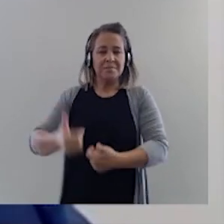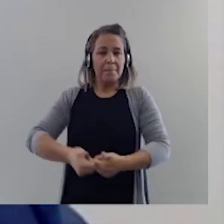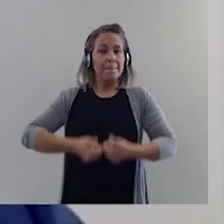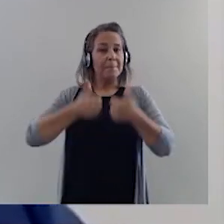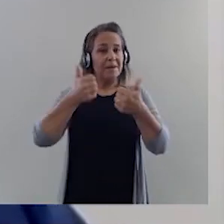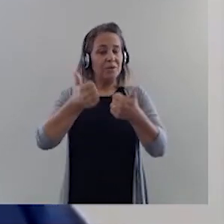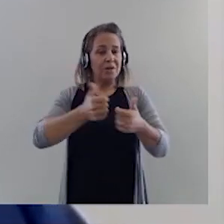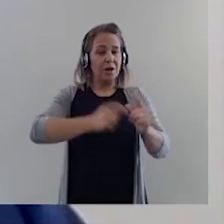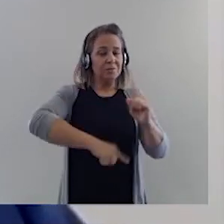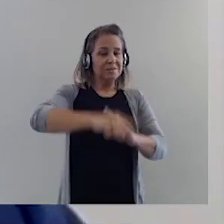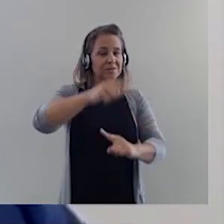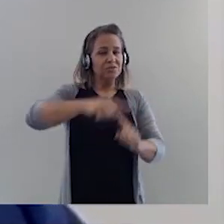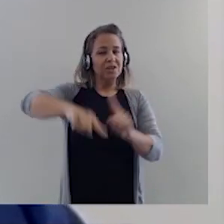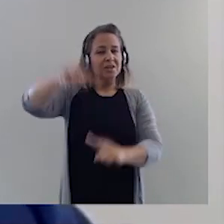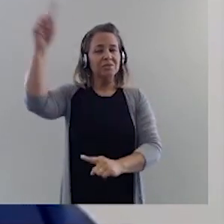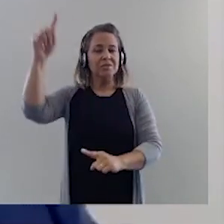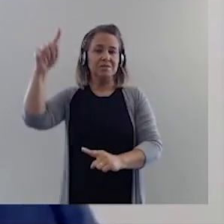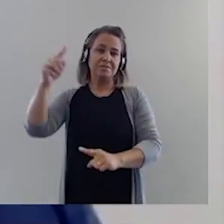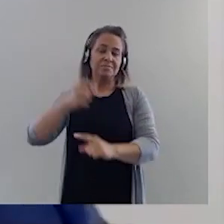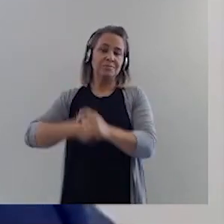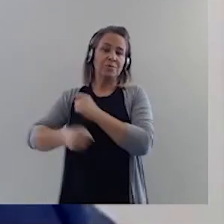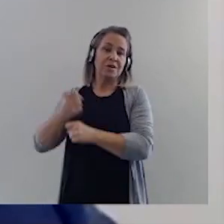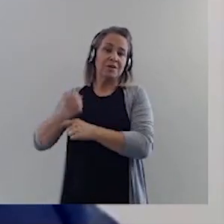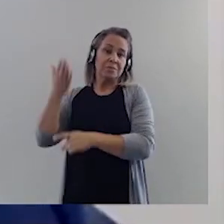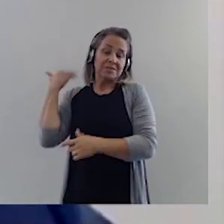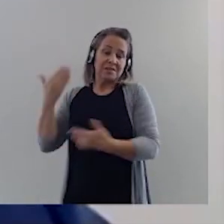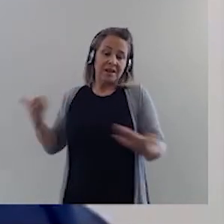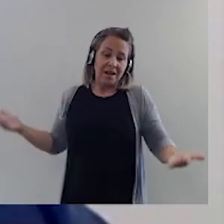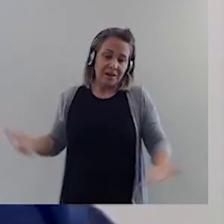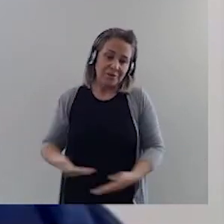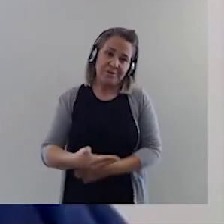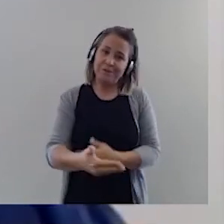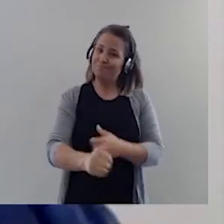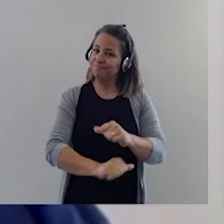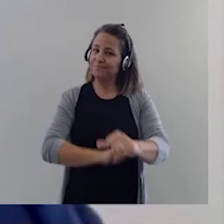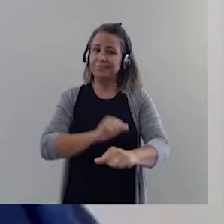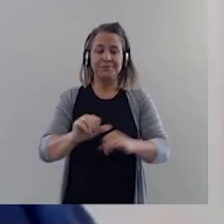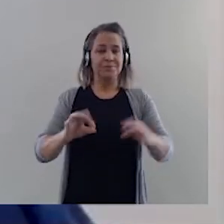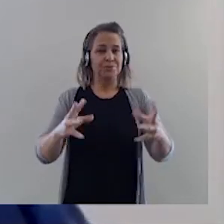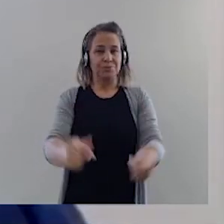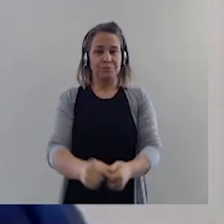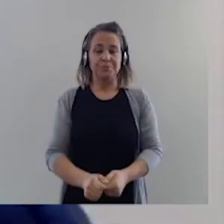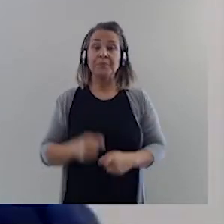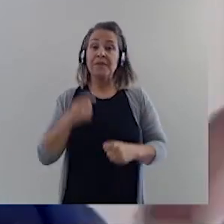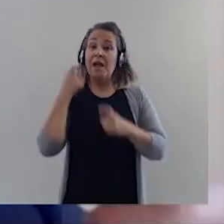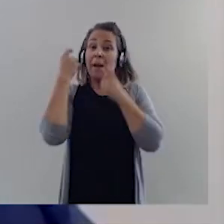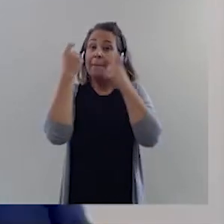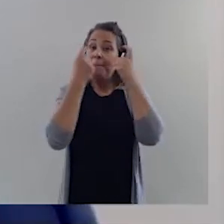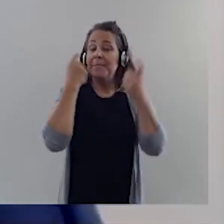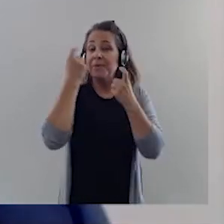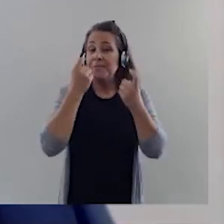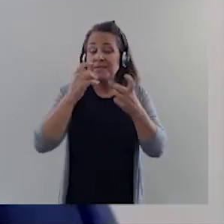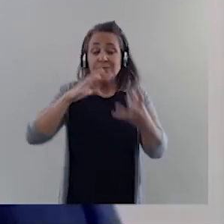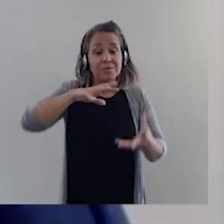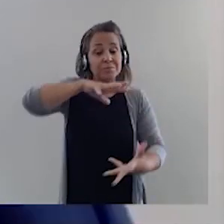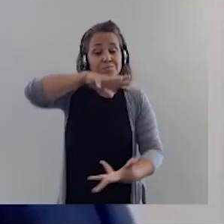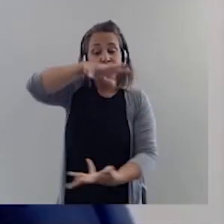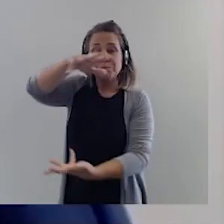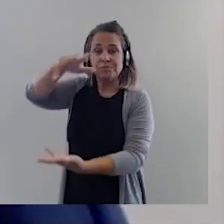os indicadores no final do ano passado, agora todo esse cenário muda. Essa preocupação é uma preocupação